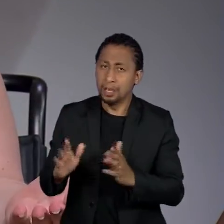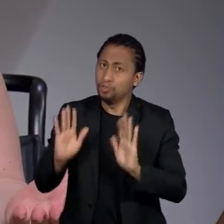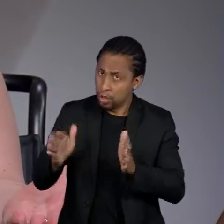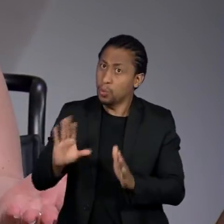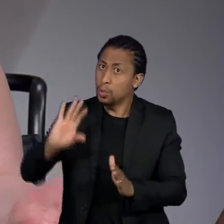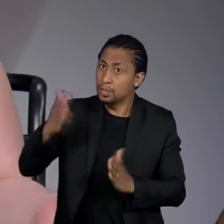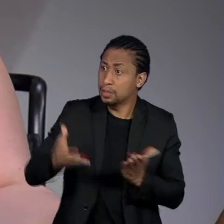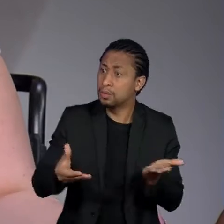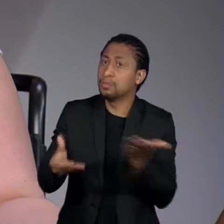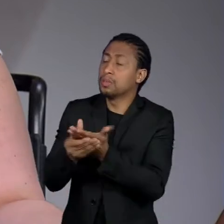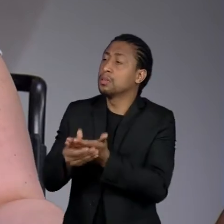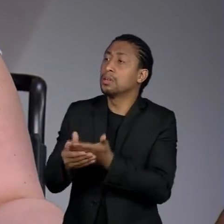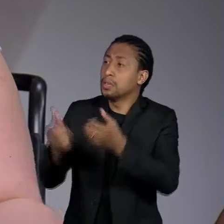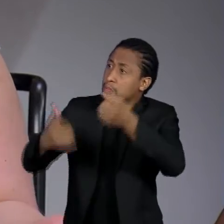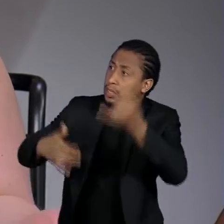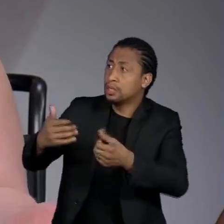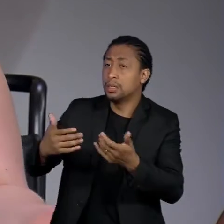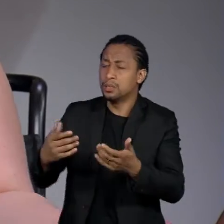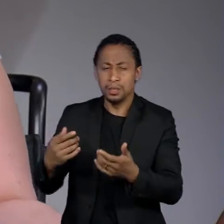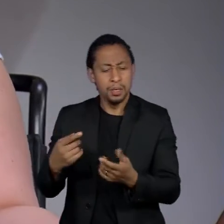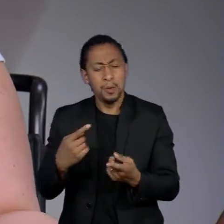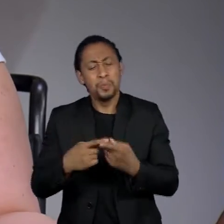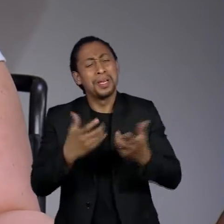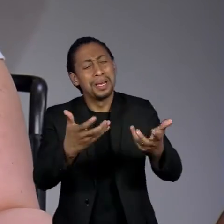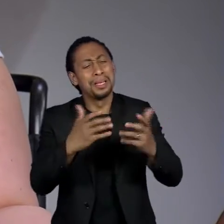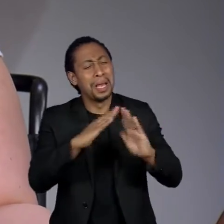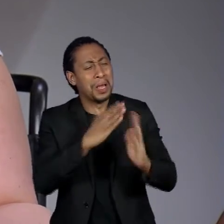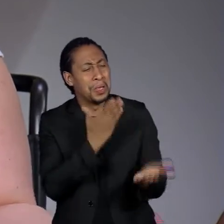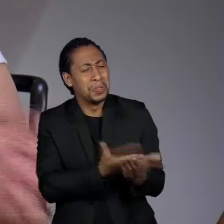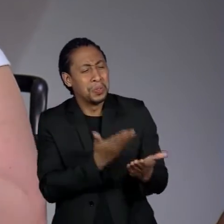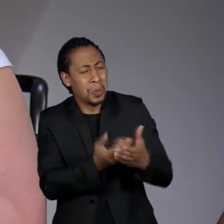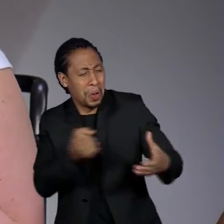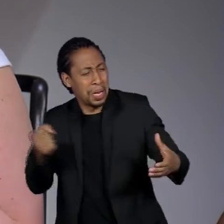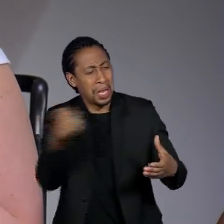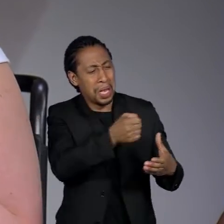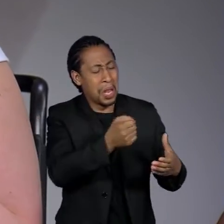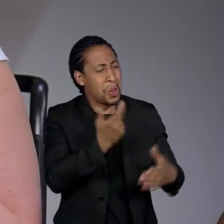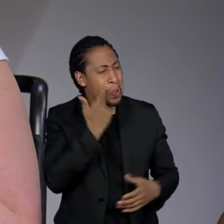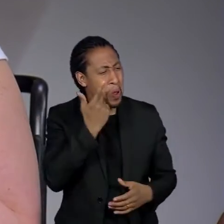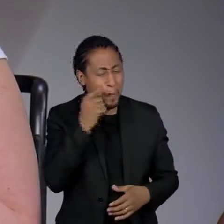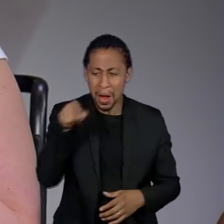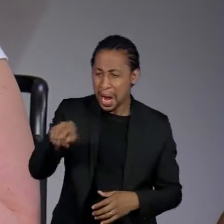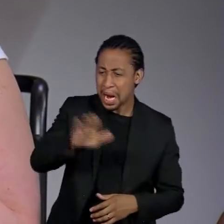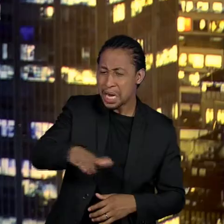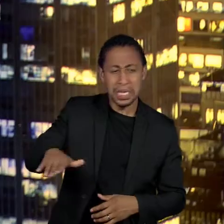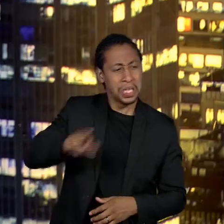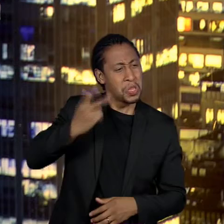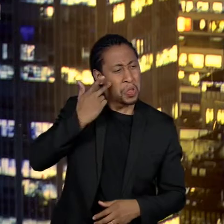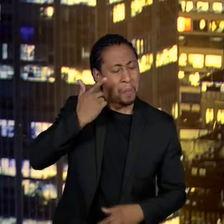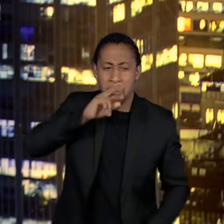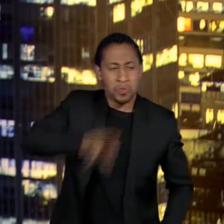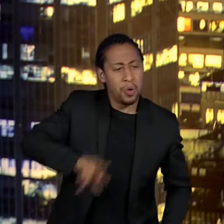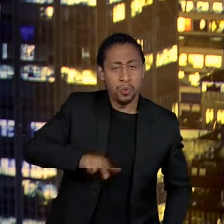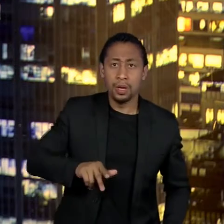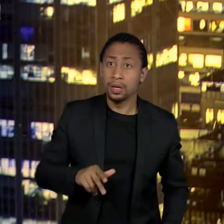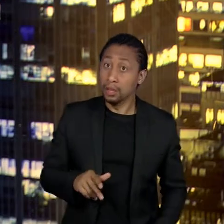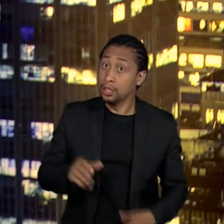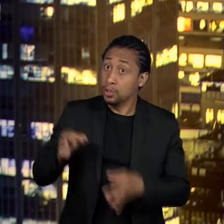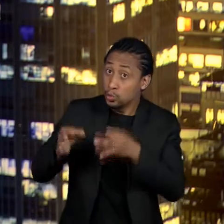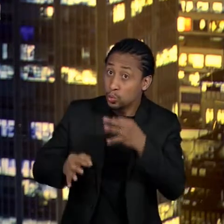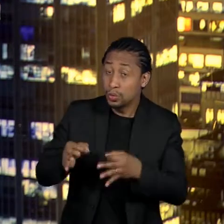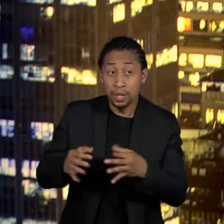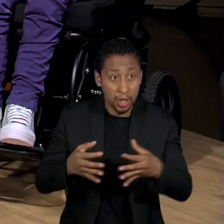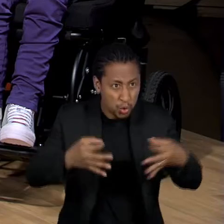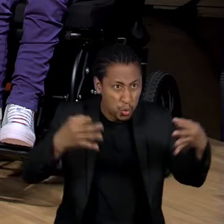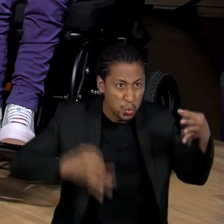criança estude numa escola normal se essa criança não é normal? Um juiz. Um juiz usando esse termo normal. Um juiz usando esse termo não... normal